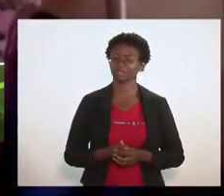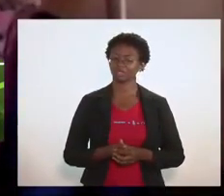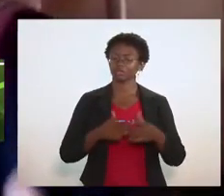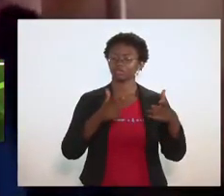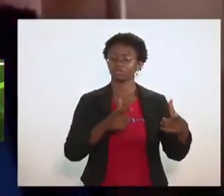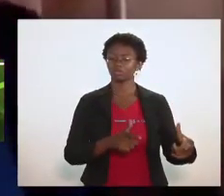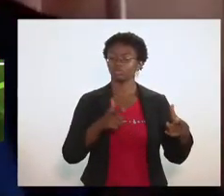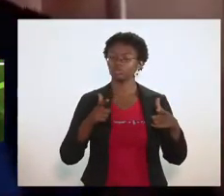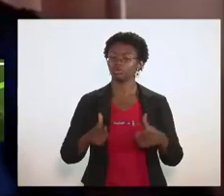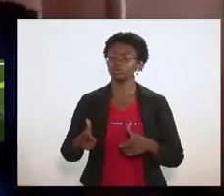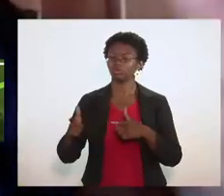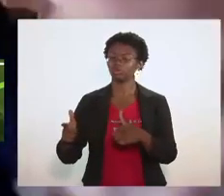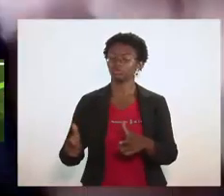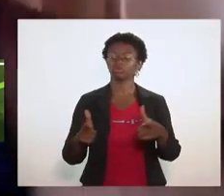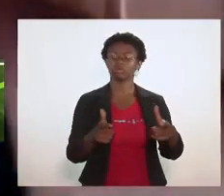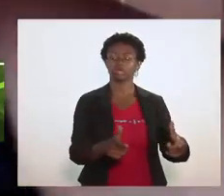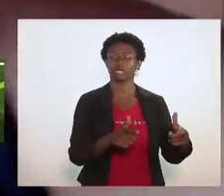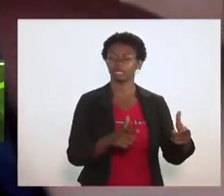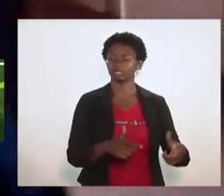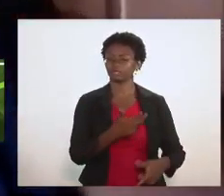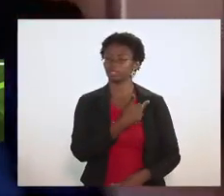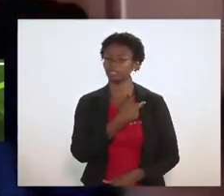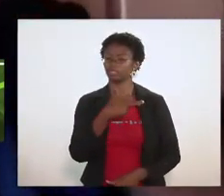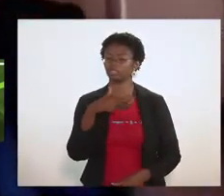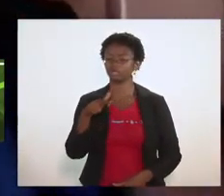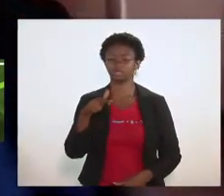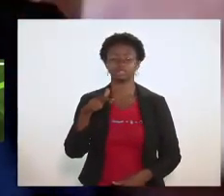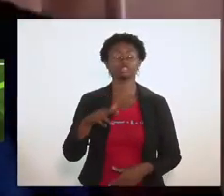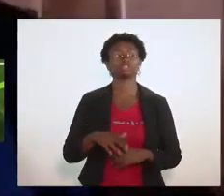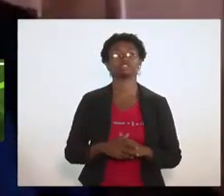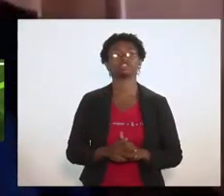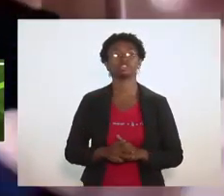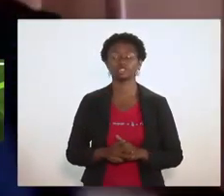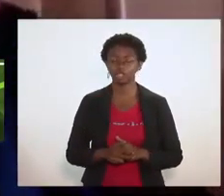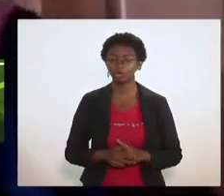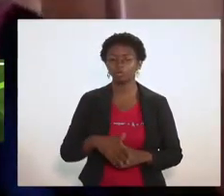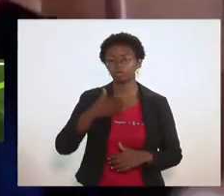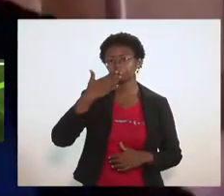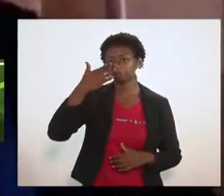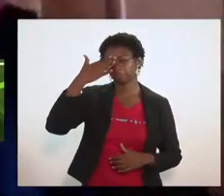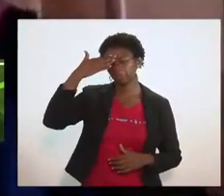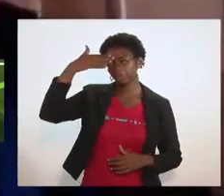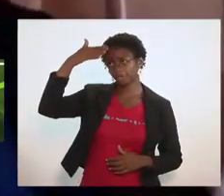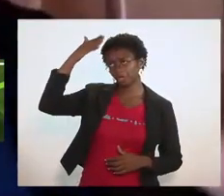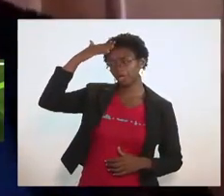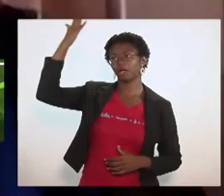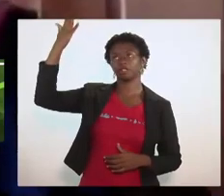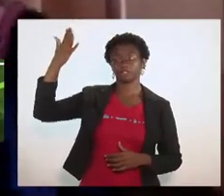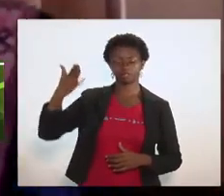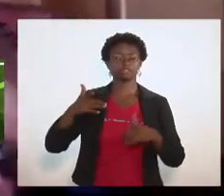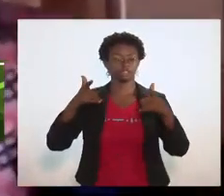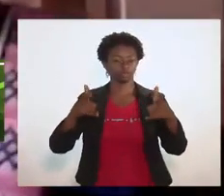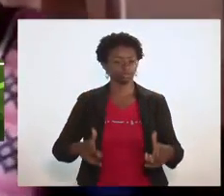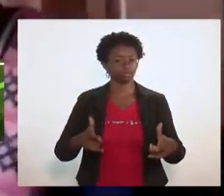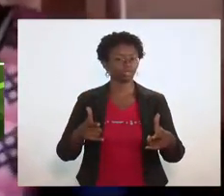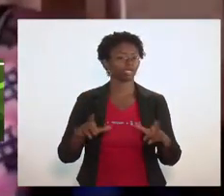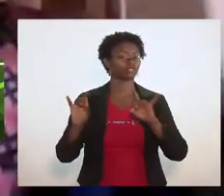fazendo talvez uma comparação, se eu estiver errada aqui, vocês me ajudem, né? um pouco